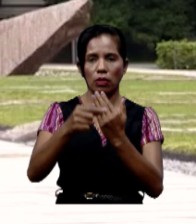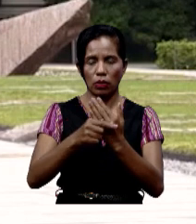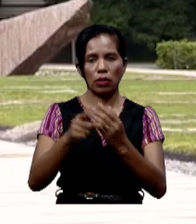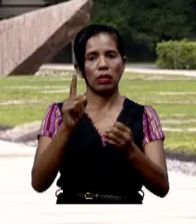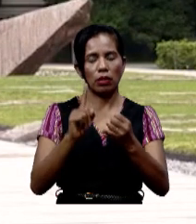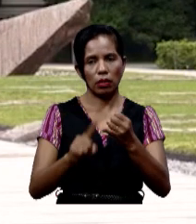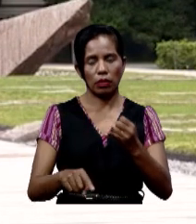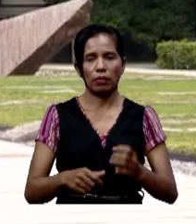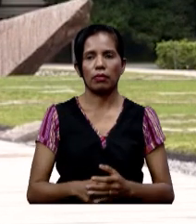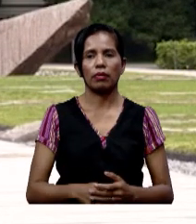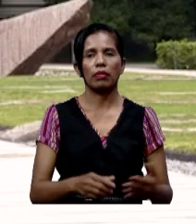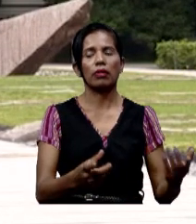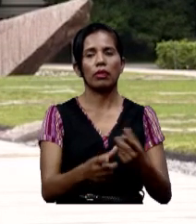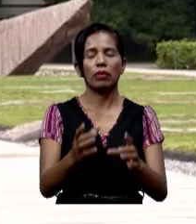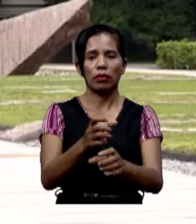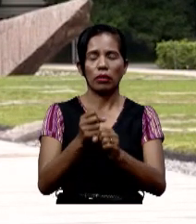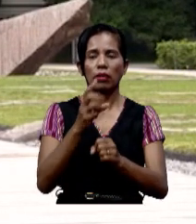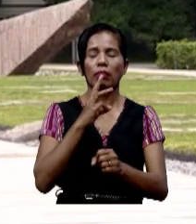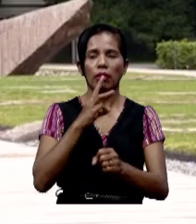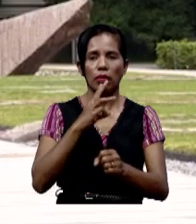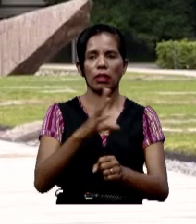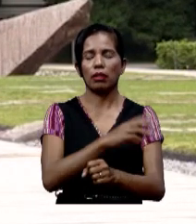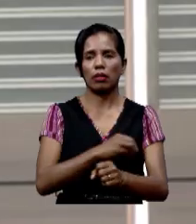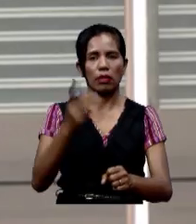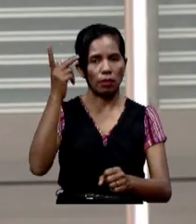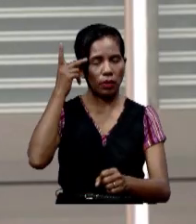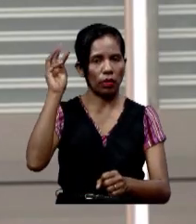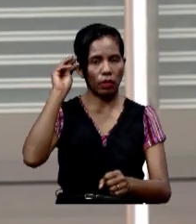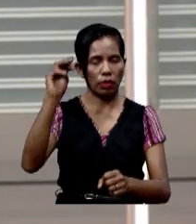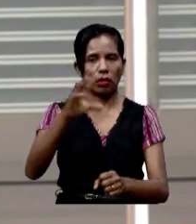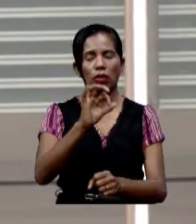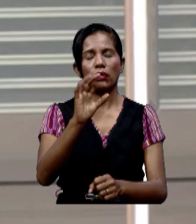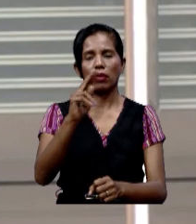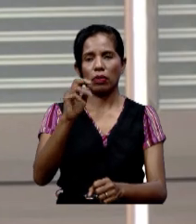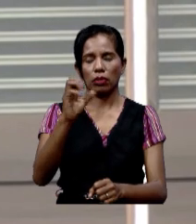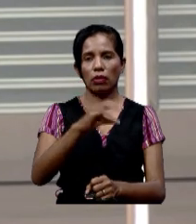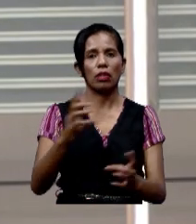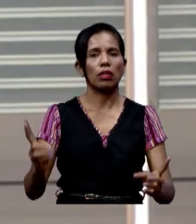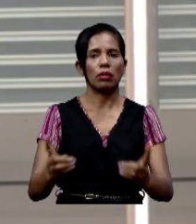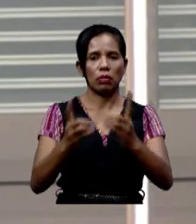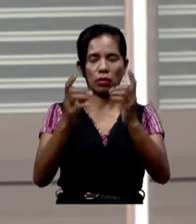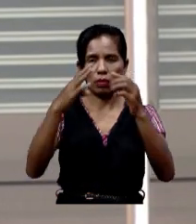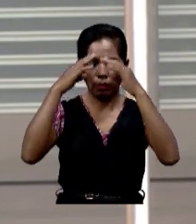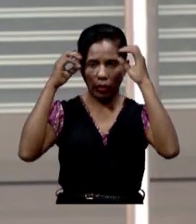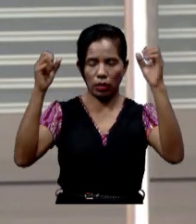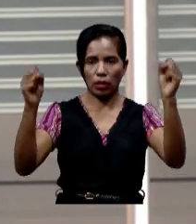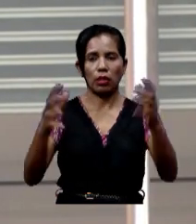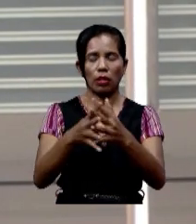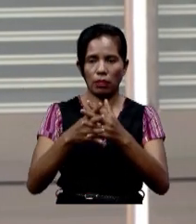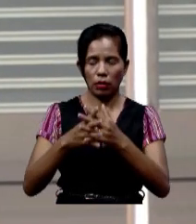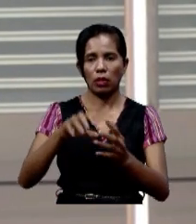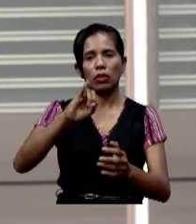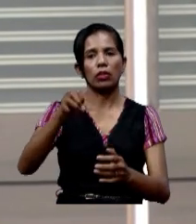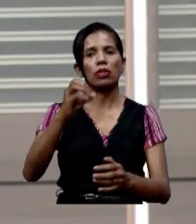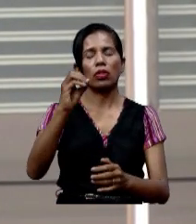nerohang. Libertação bene se acontece hafoim primeiro ministro Fumio Kishida hasoru malu ho presidente Estados Unidos Joe